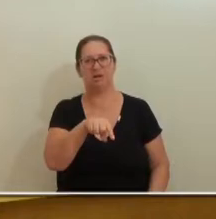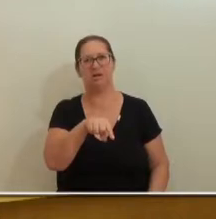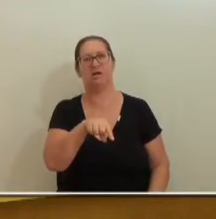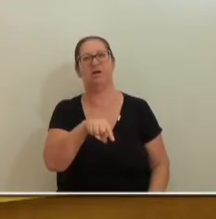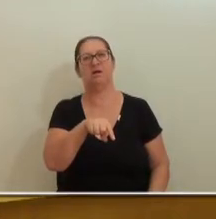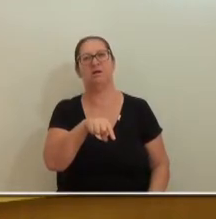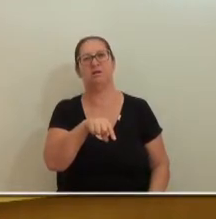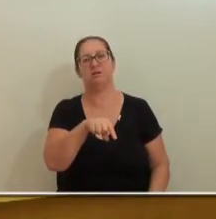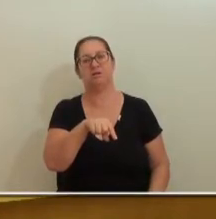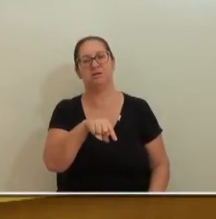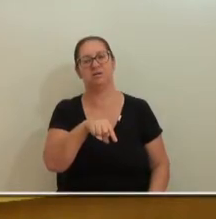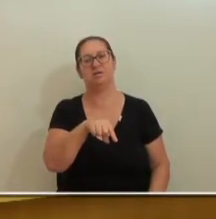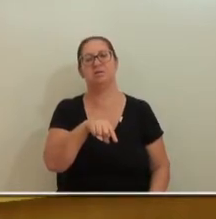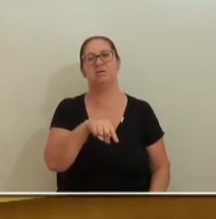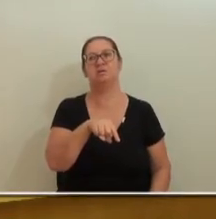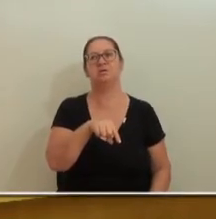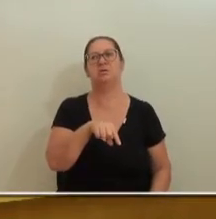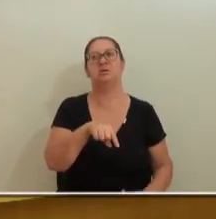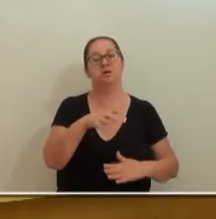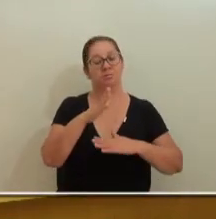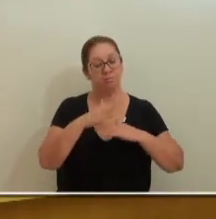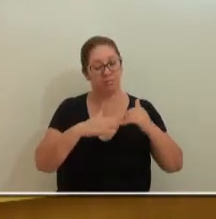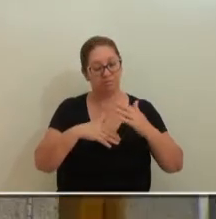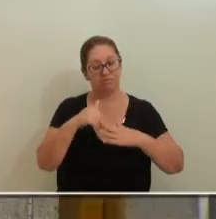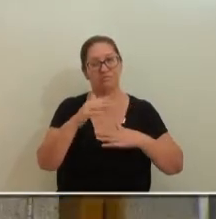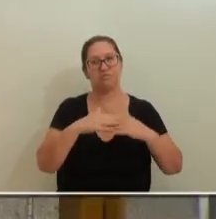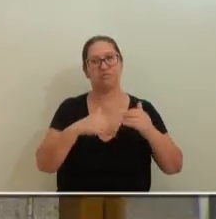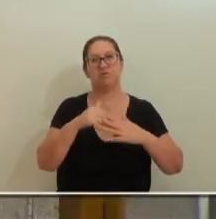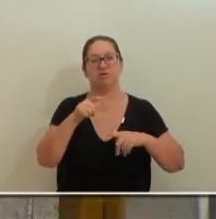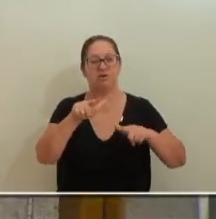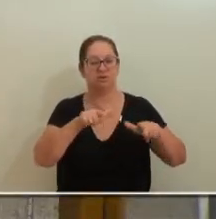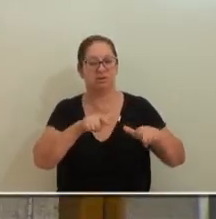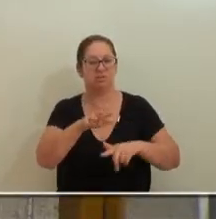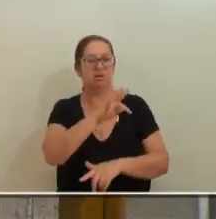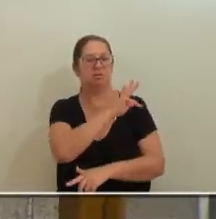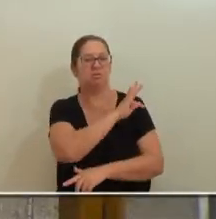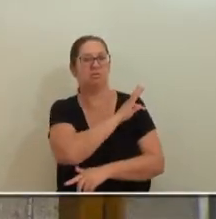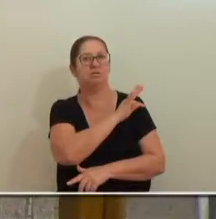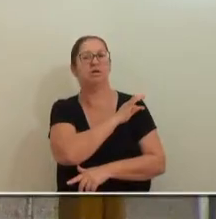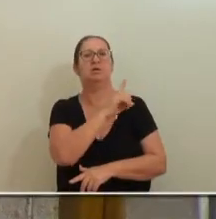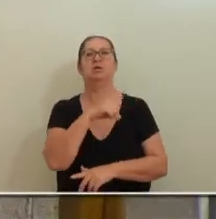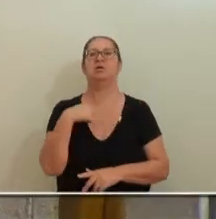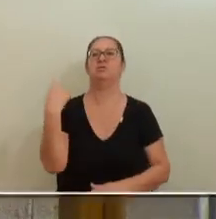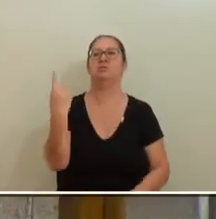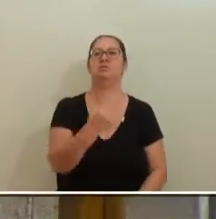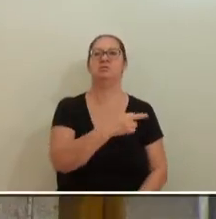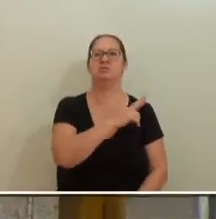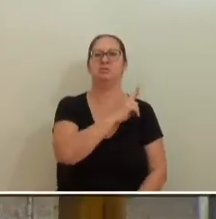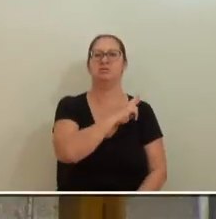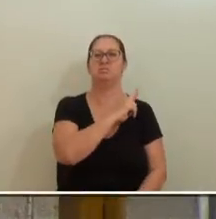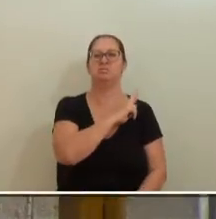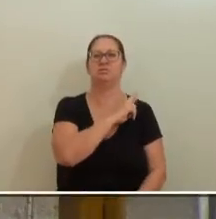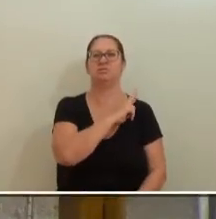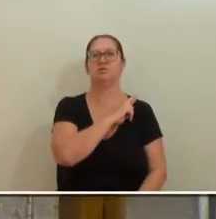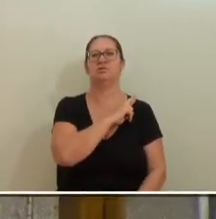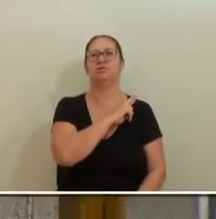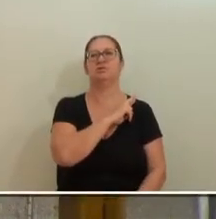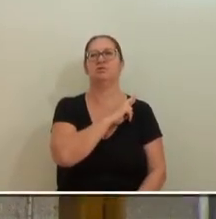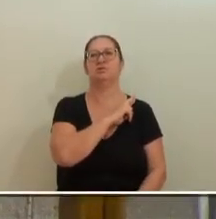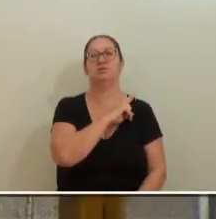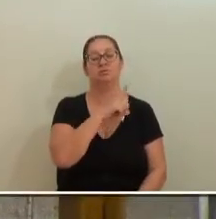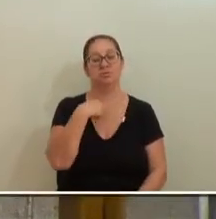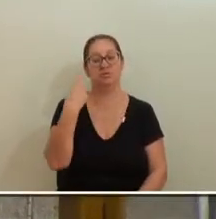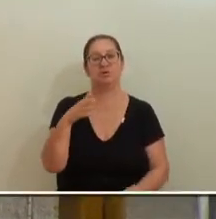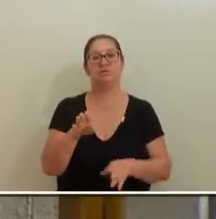vida, que, além da questão profissional, trabalho técnico, que nós somos responsáveis e nós temos essa atribuição enquanto